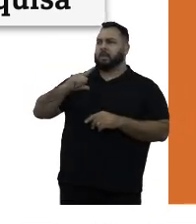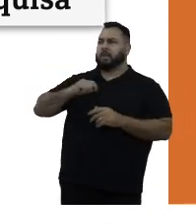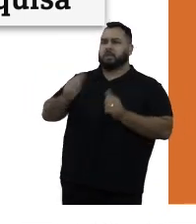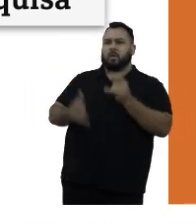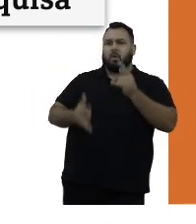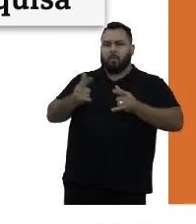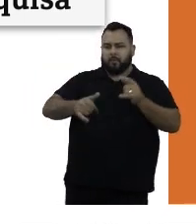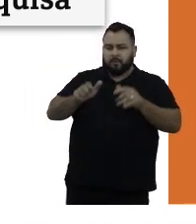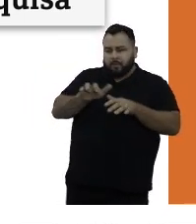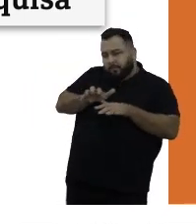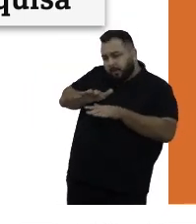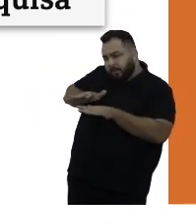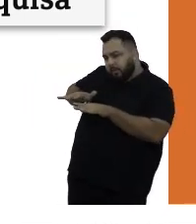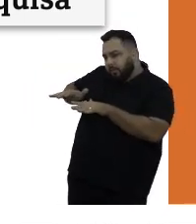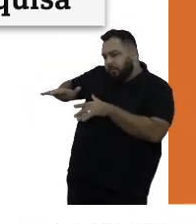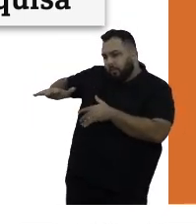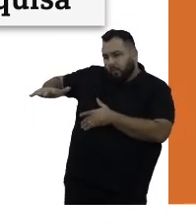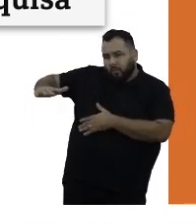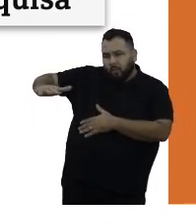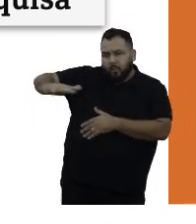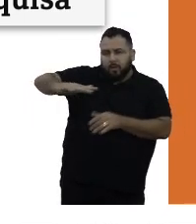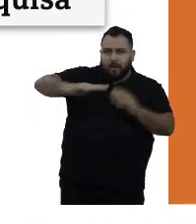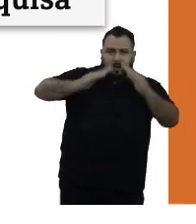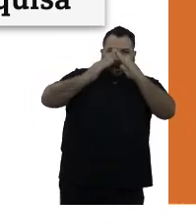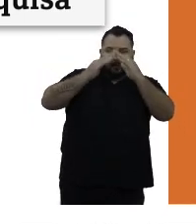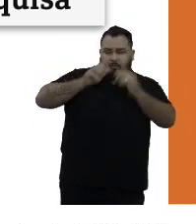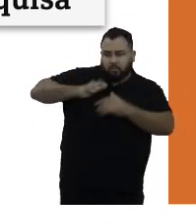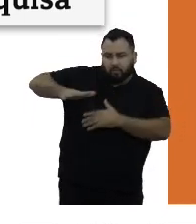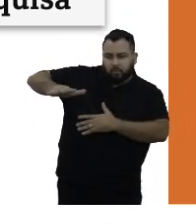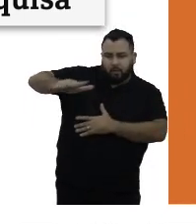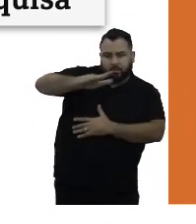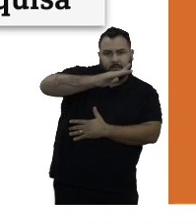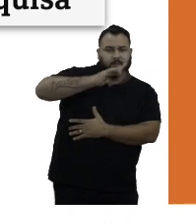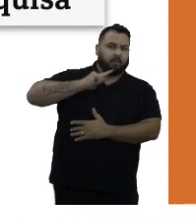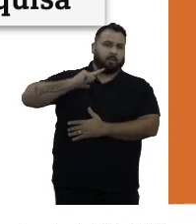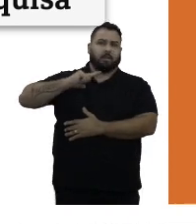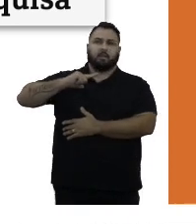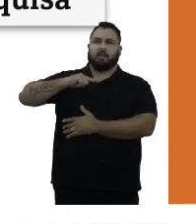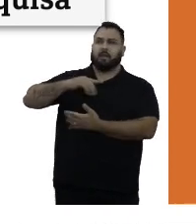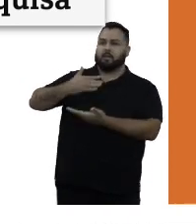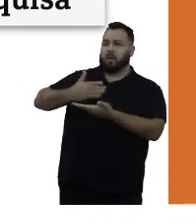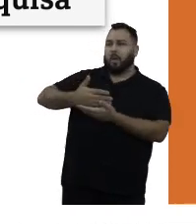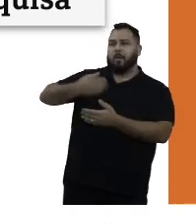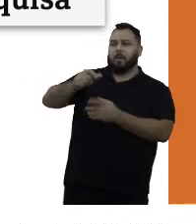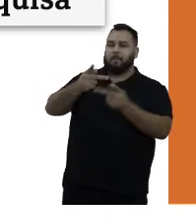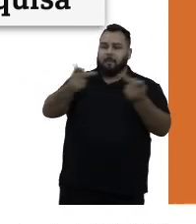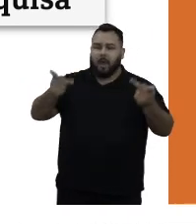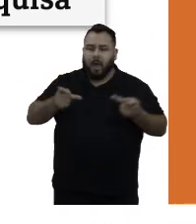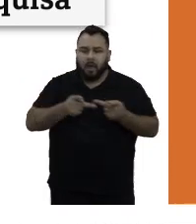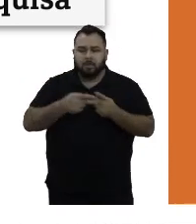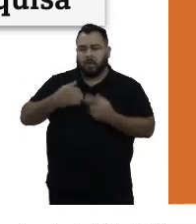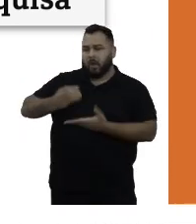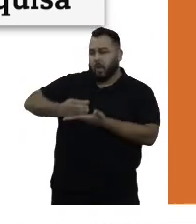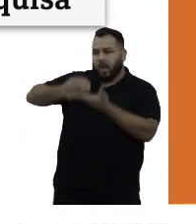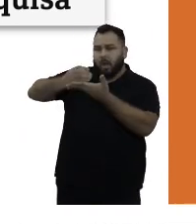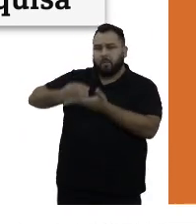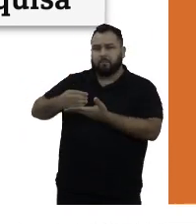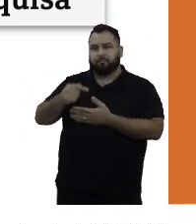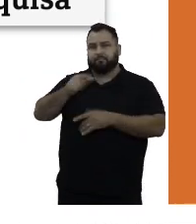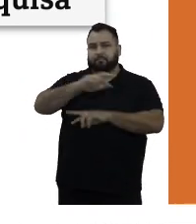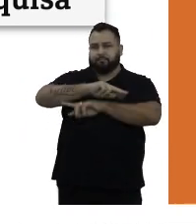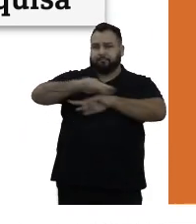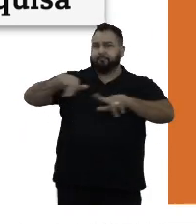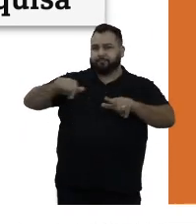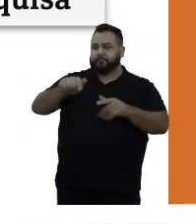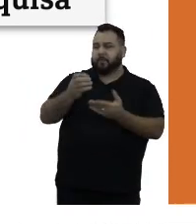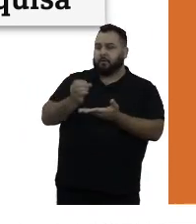robozinho que limpa a casa, tem toda a coisa com os pratos, com a louça que você põe na máquina e tudo mais. Então estamos falando também de